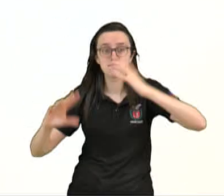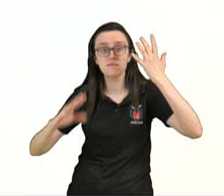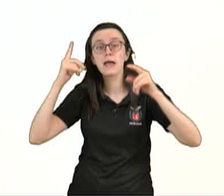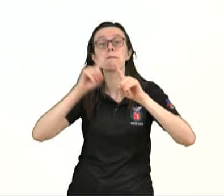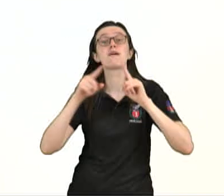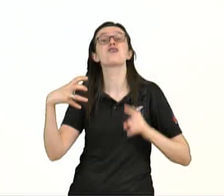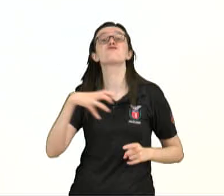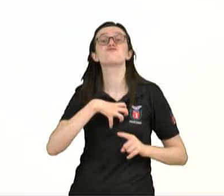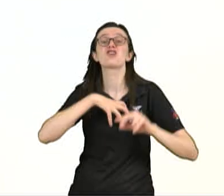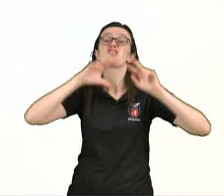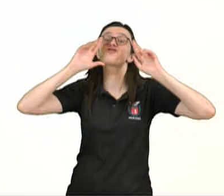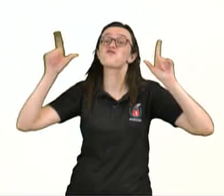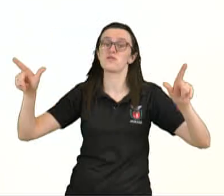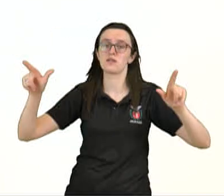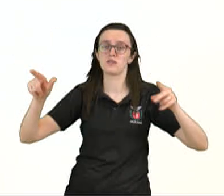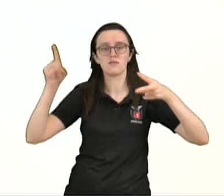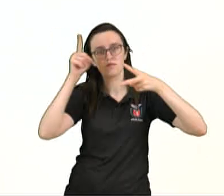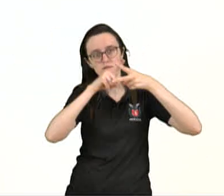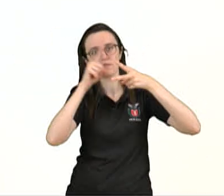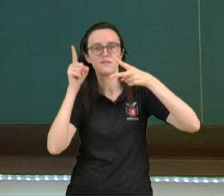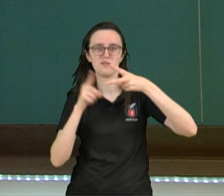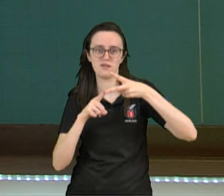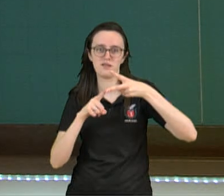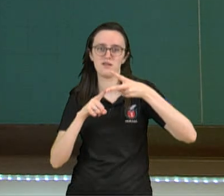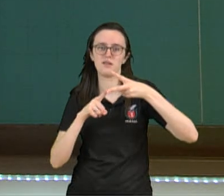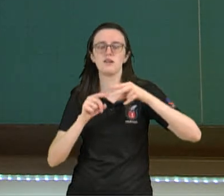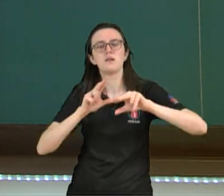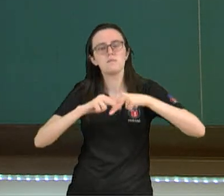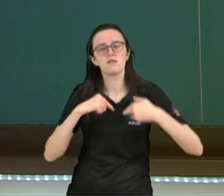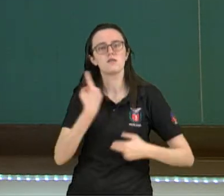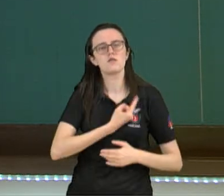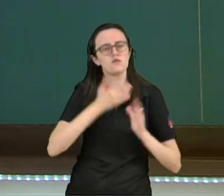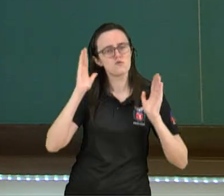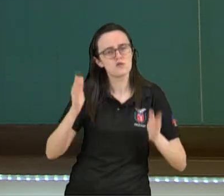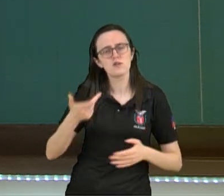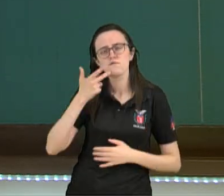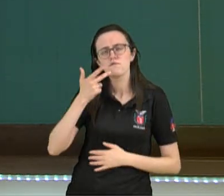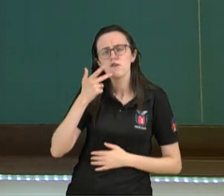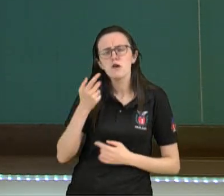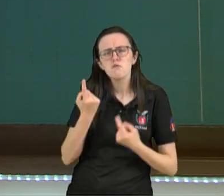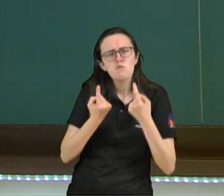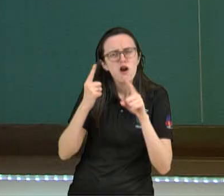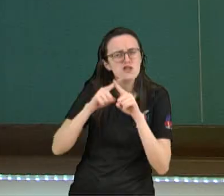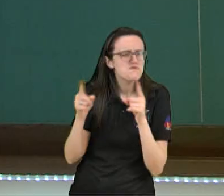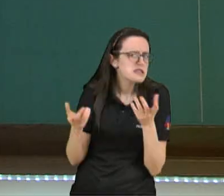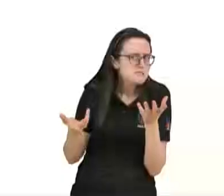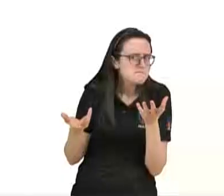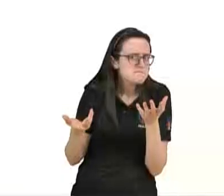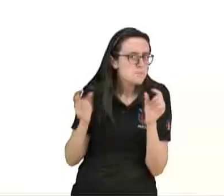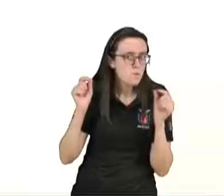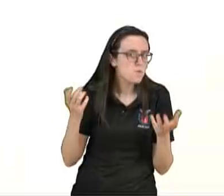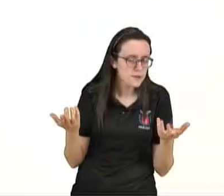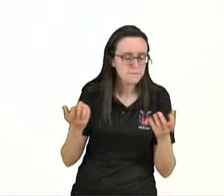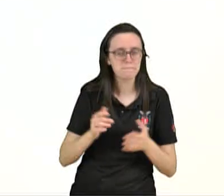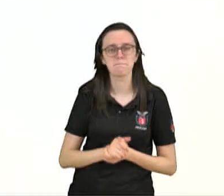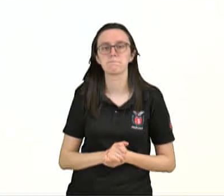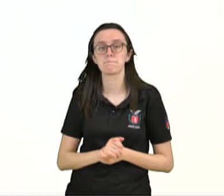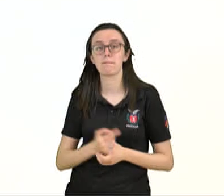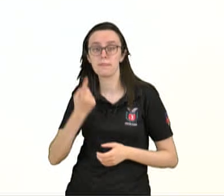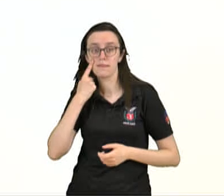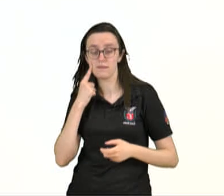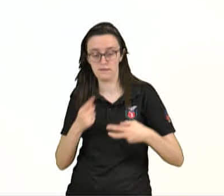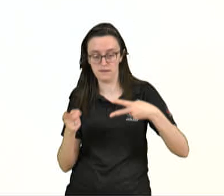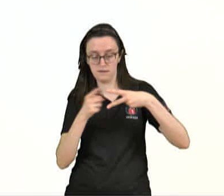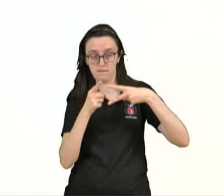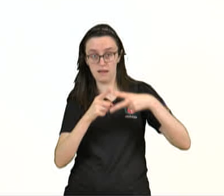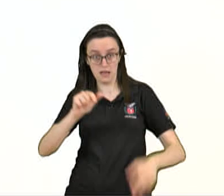escritas de maneiras diferentes. Então, a gente já vai falar um pouquinho que diferença que foi essa. Então, em A,